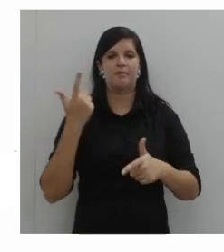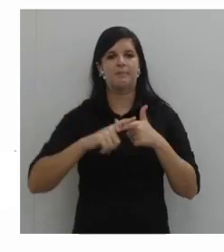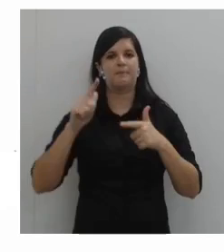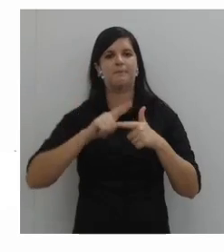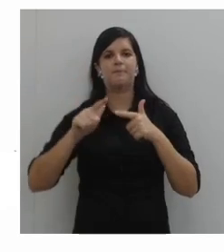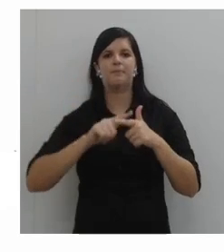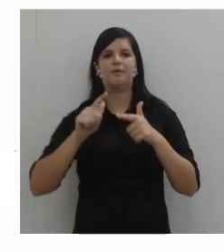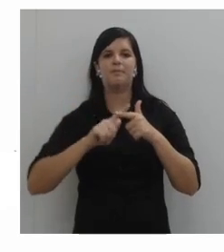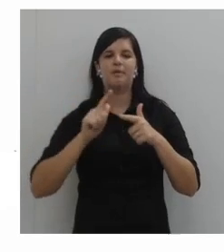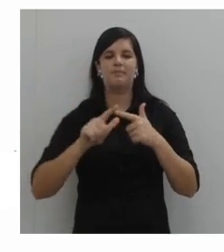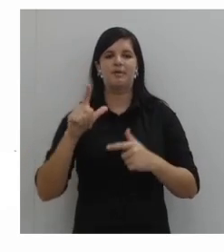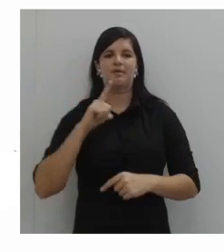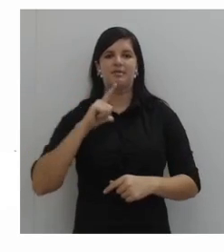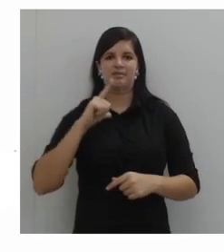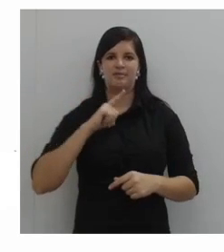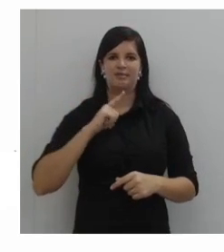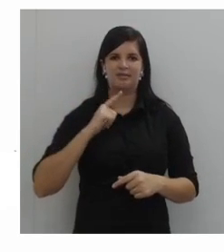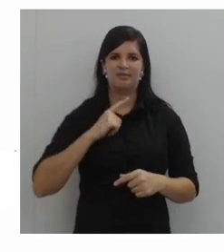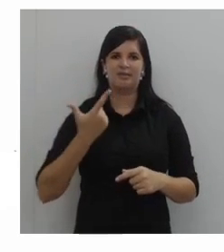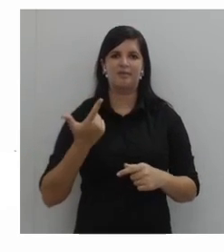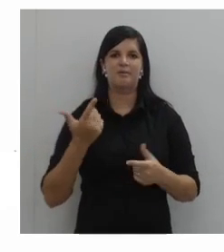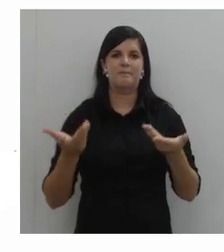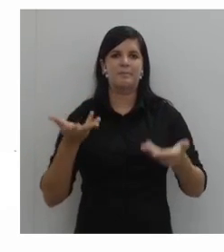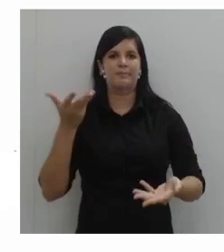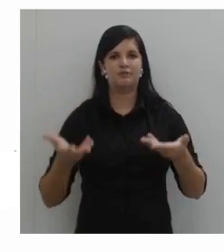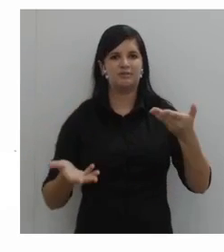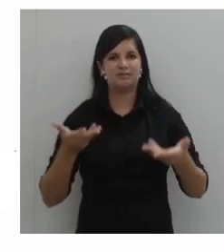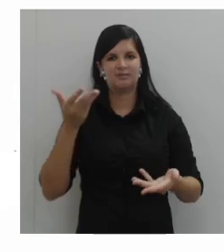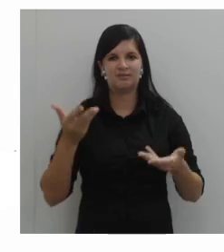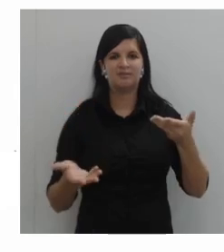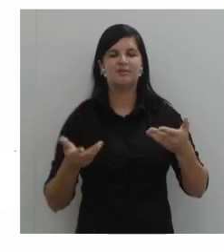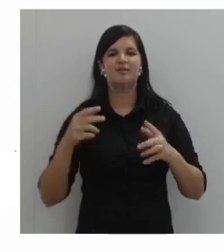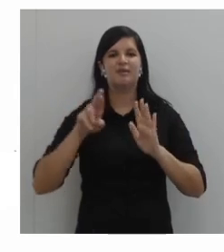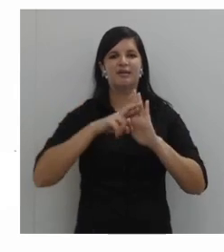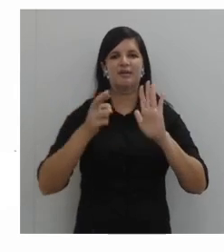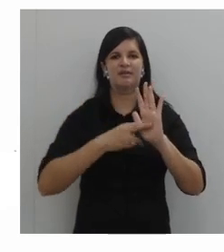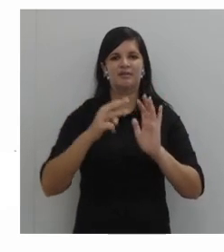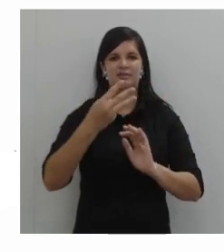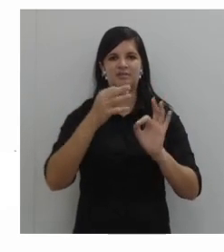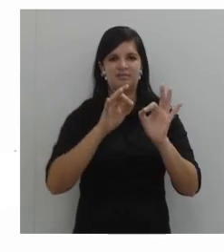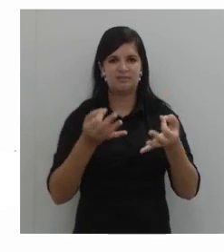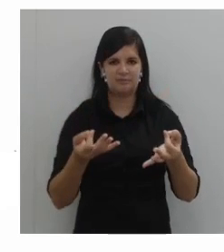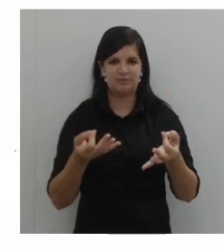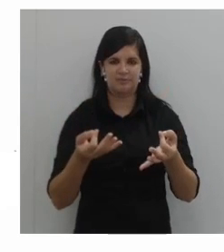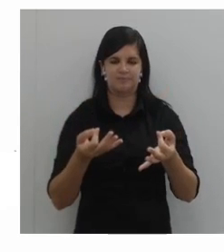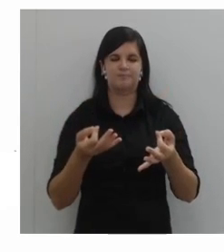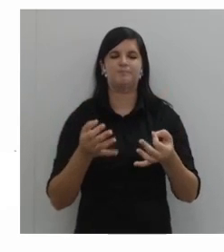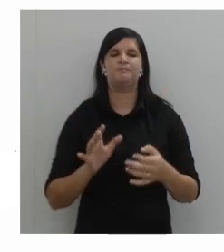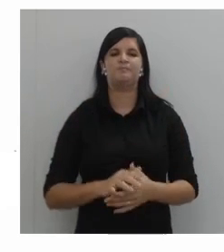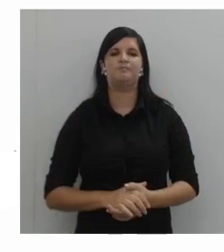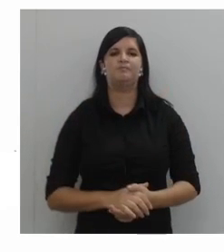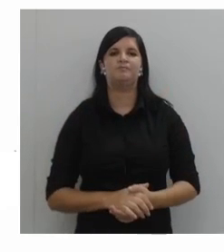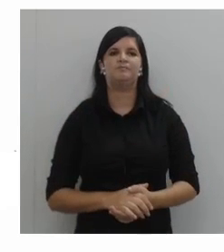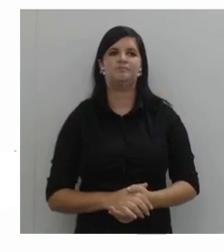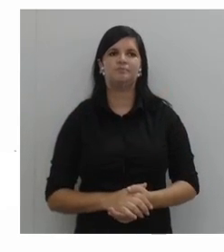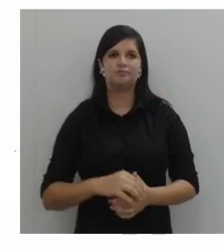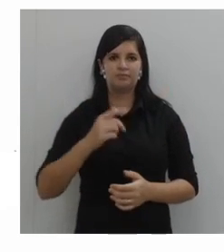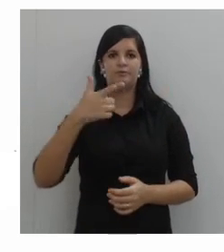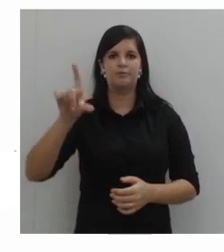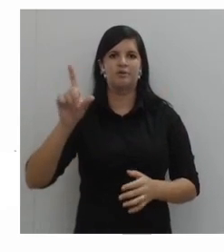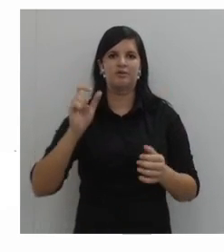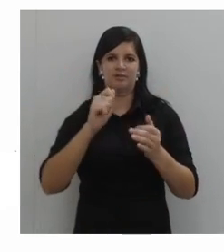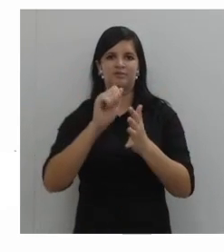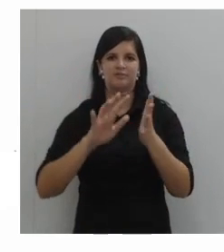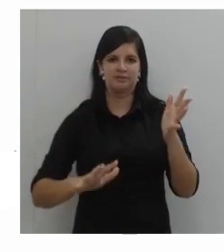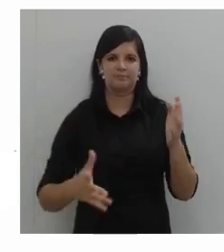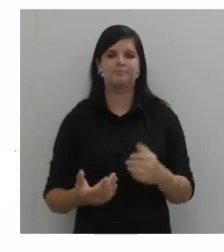problemas envolvendo proporcionalidade, regra de 3 simples, regra de 3 composta. Vamos para mais uma questão. E sempre